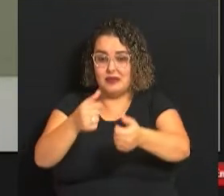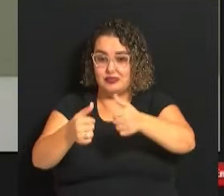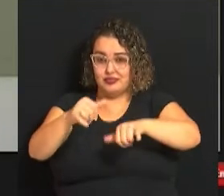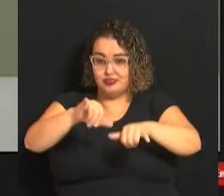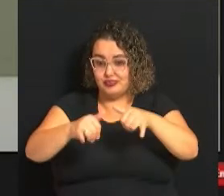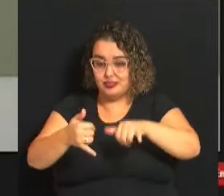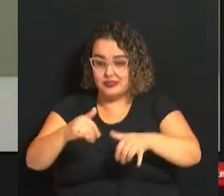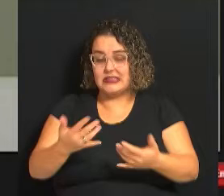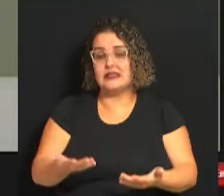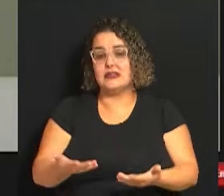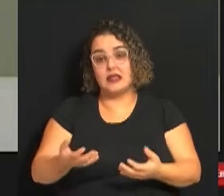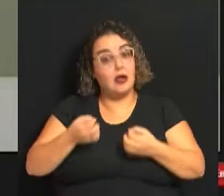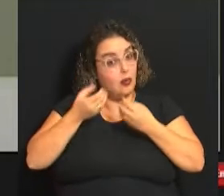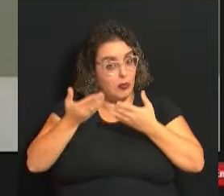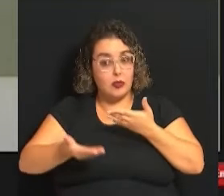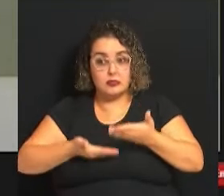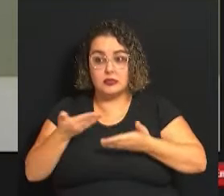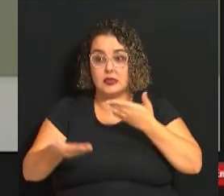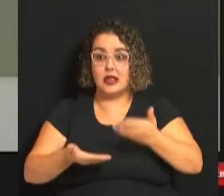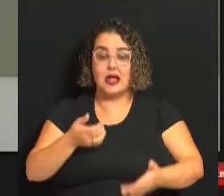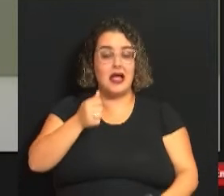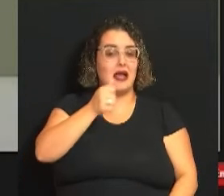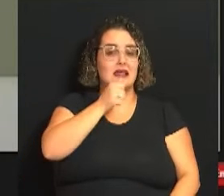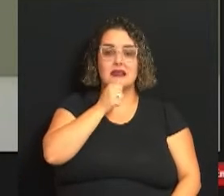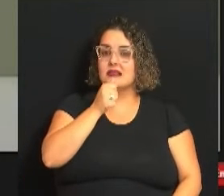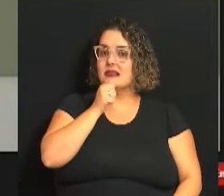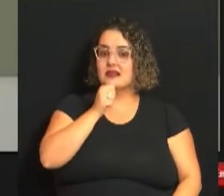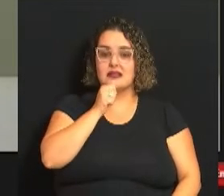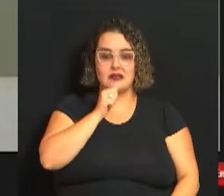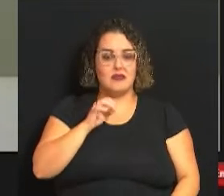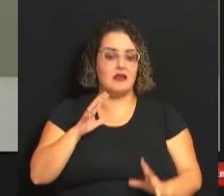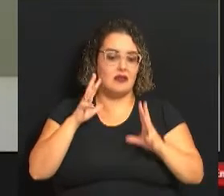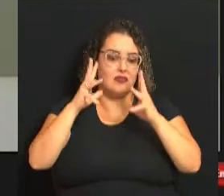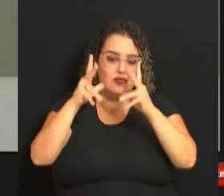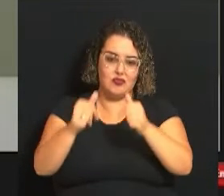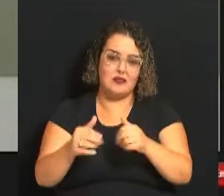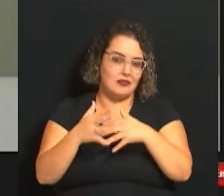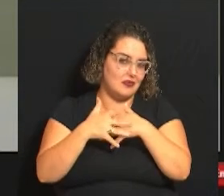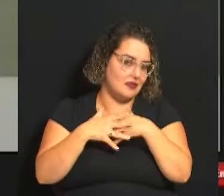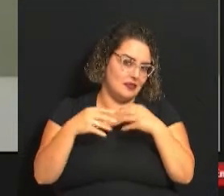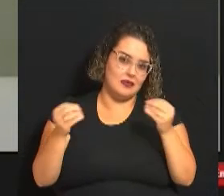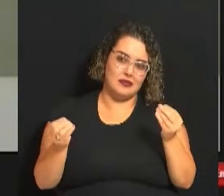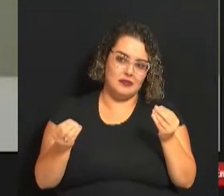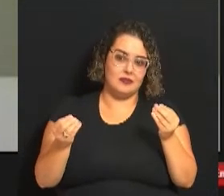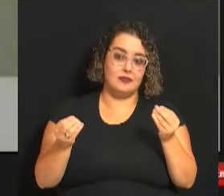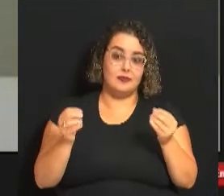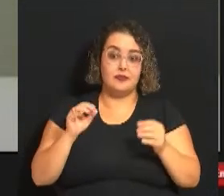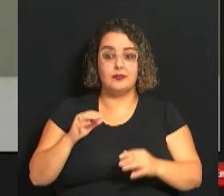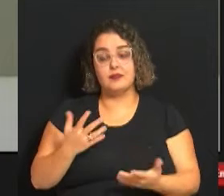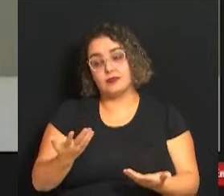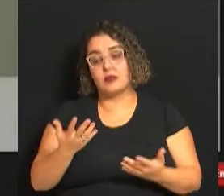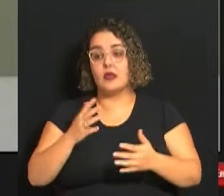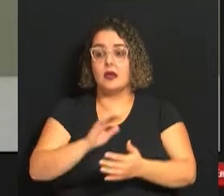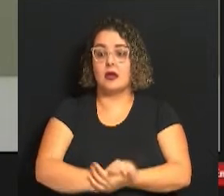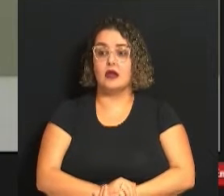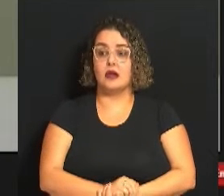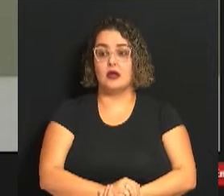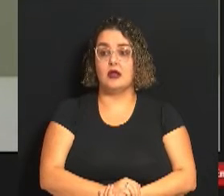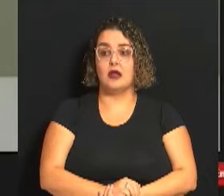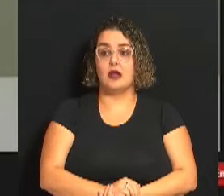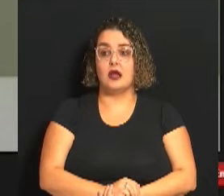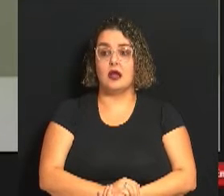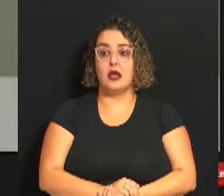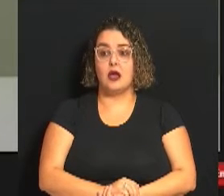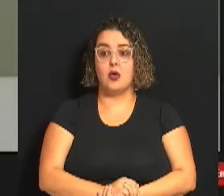tratamento, ainda não é totalmente uma lesão curativa. As lesões mais benignas, as